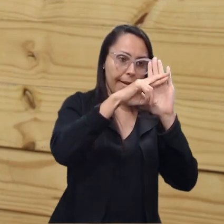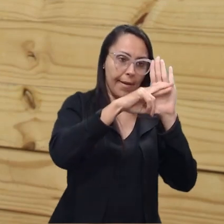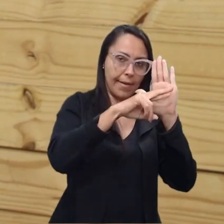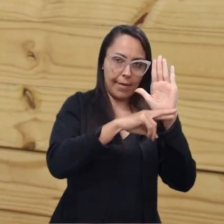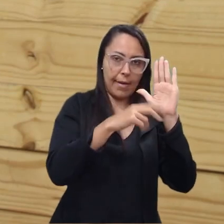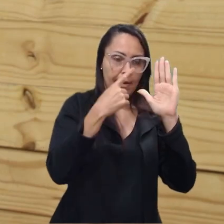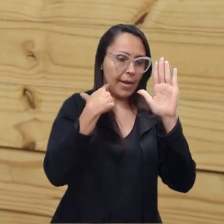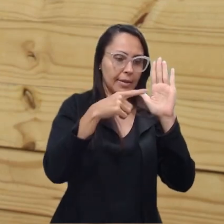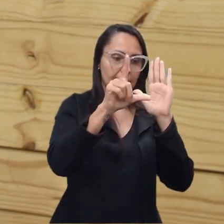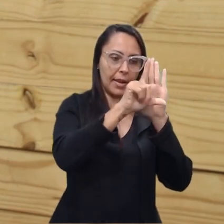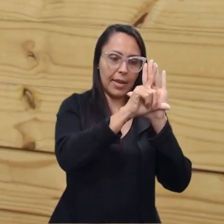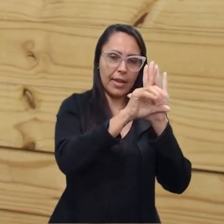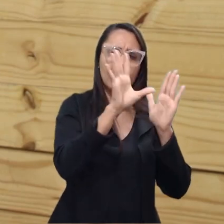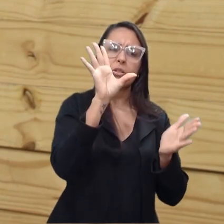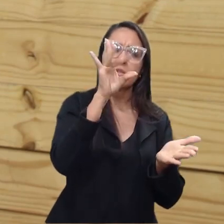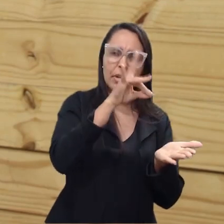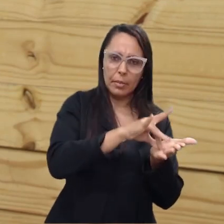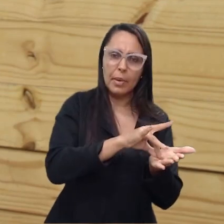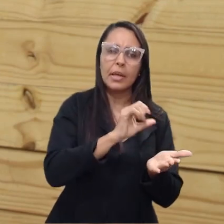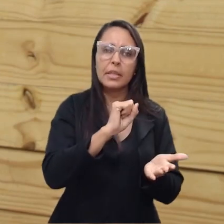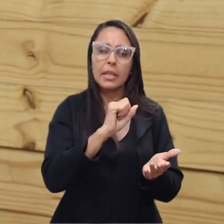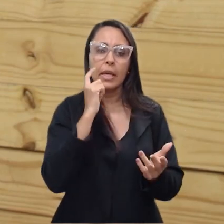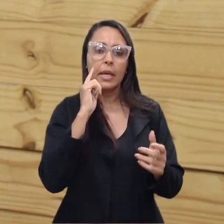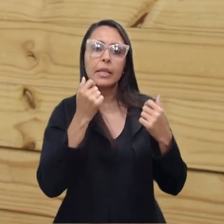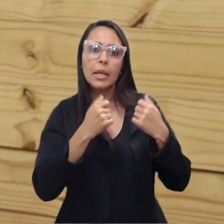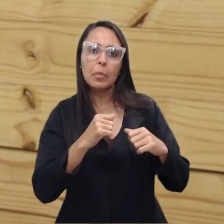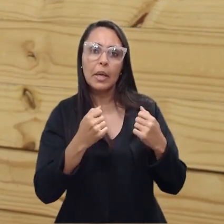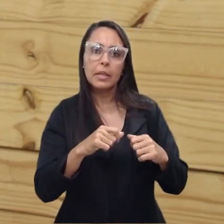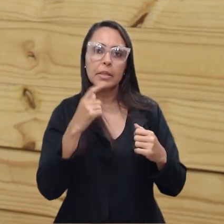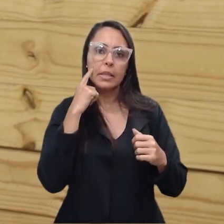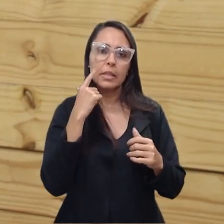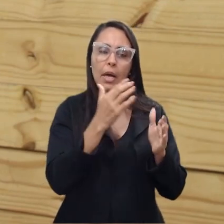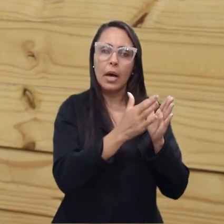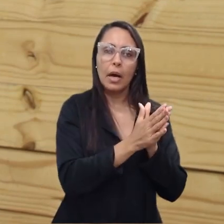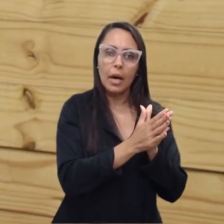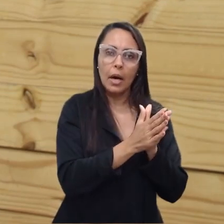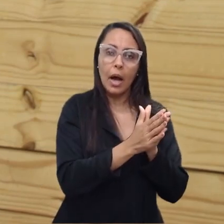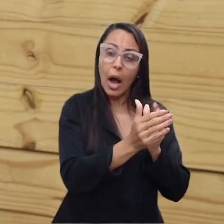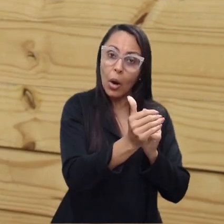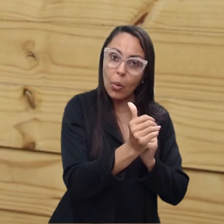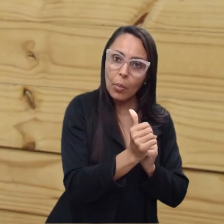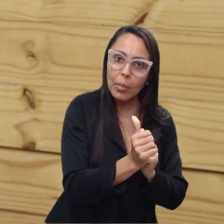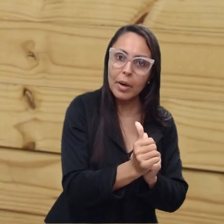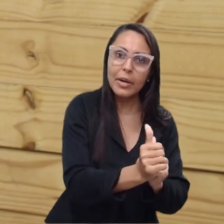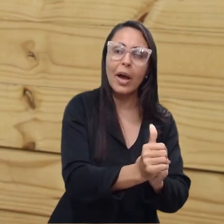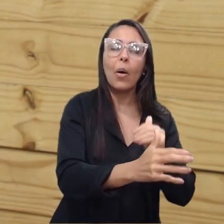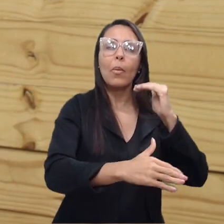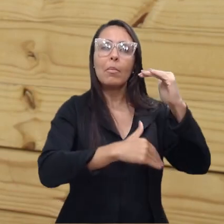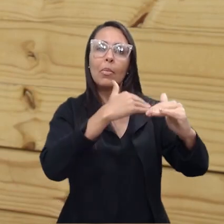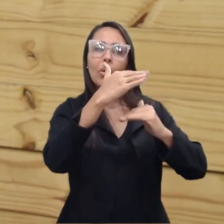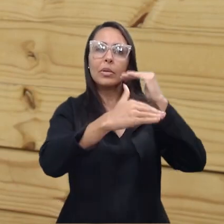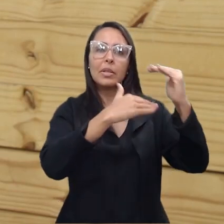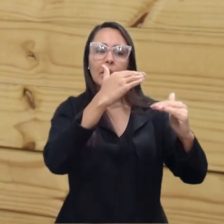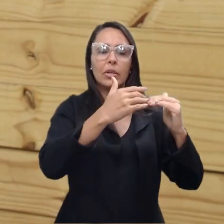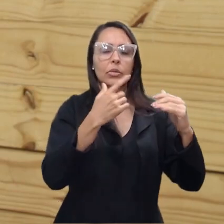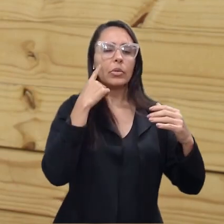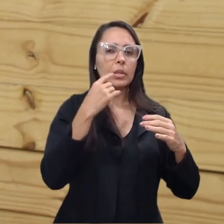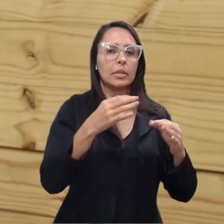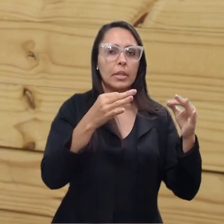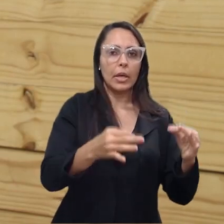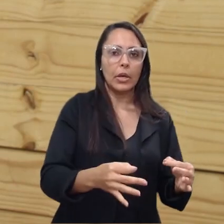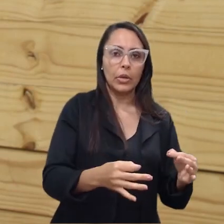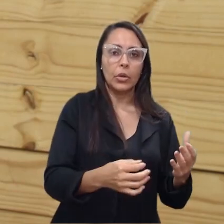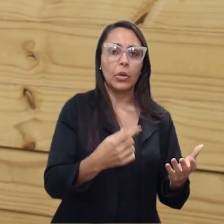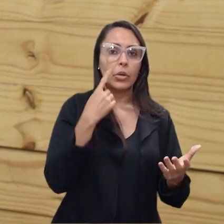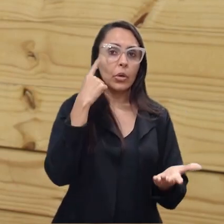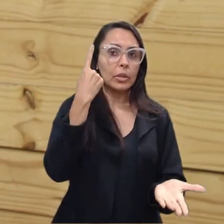ela estabelece que precisa acompanhar, né, um processo de definição de remuneração